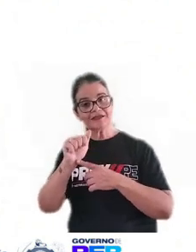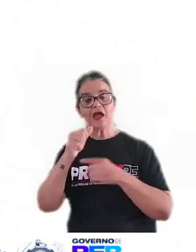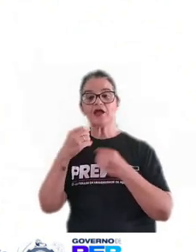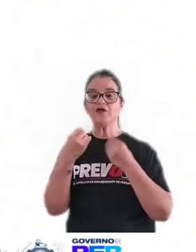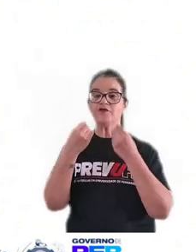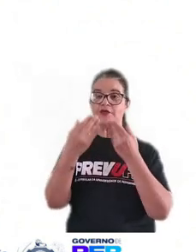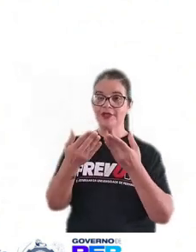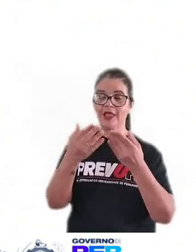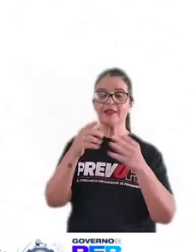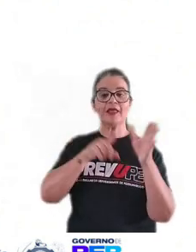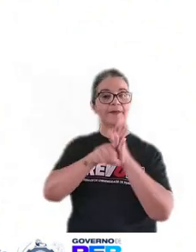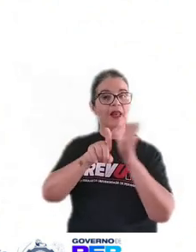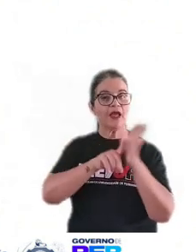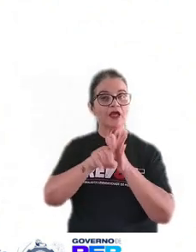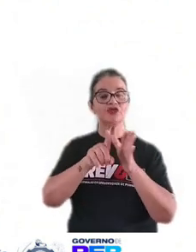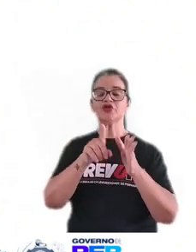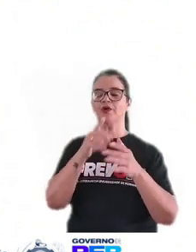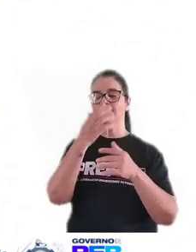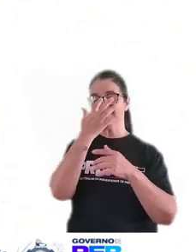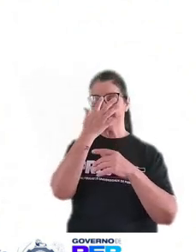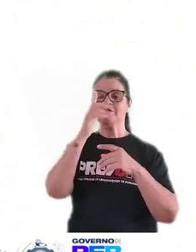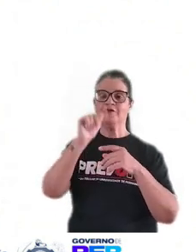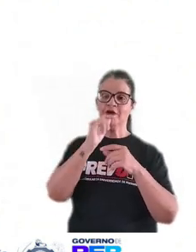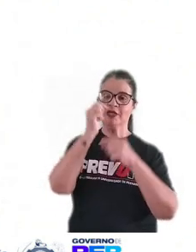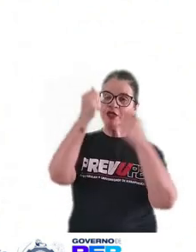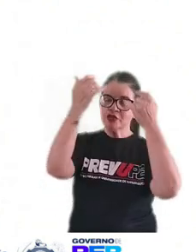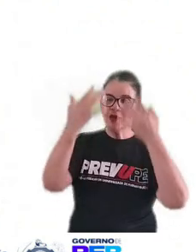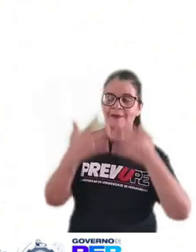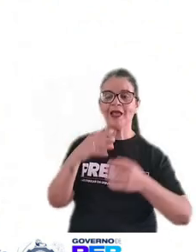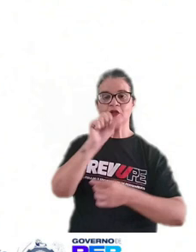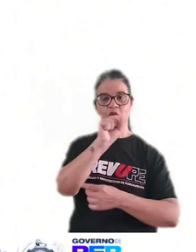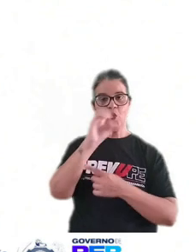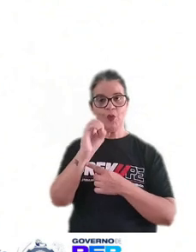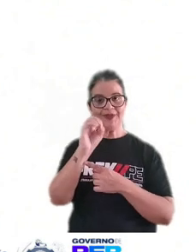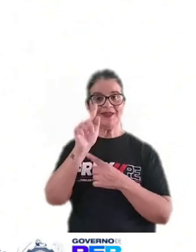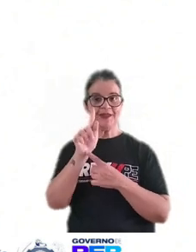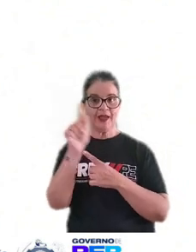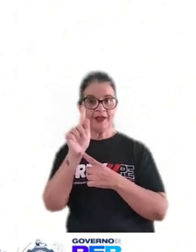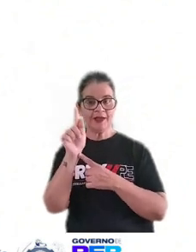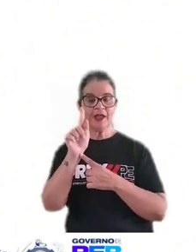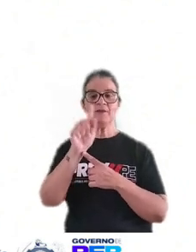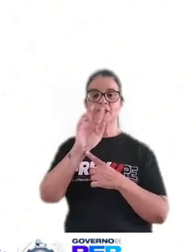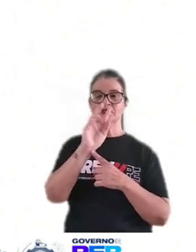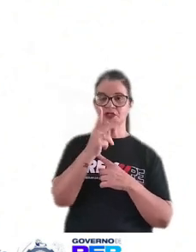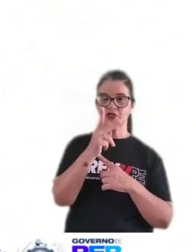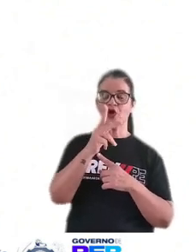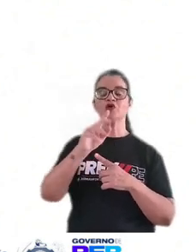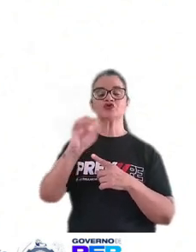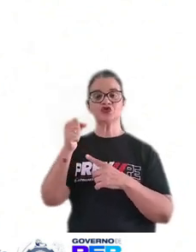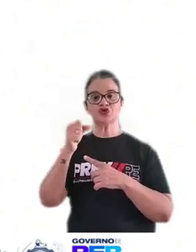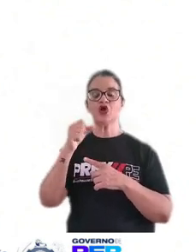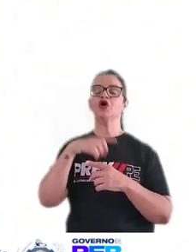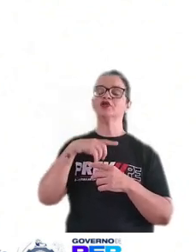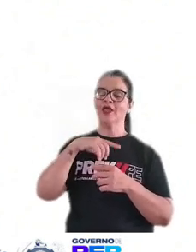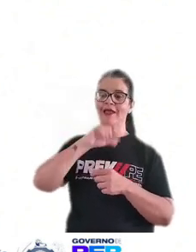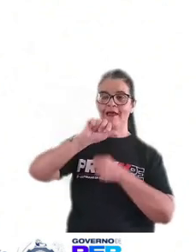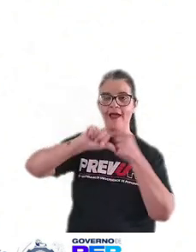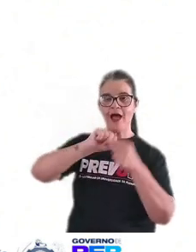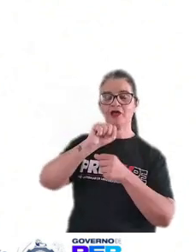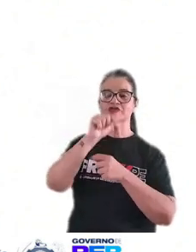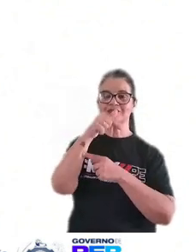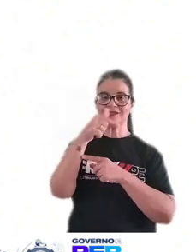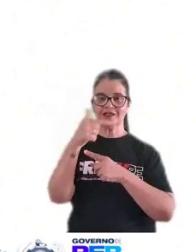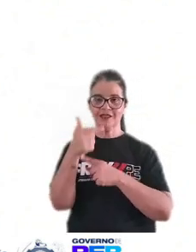massa que foi fornecida pela questão. No caso, foi dito que 80 gramas de hidróxido de sódio